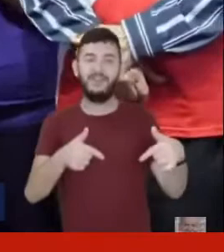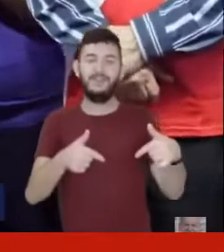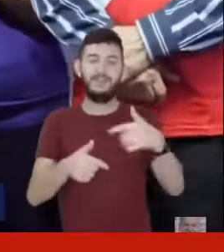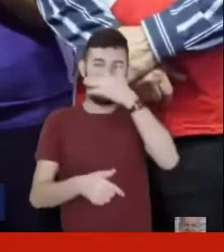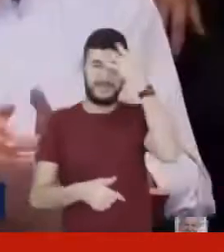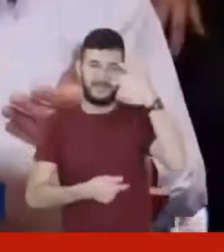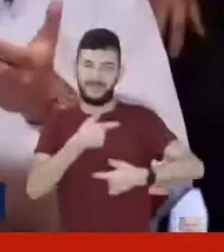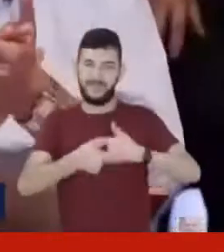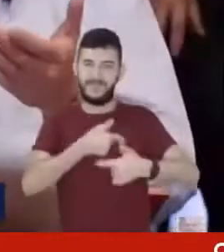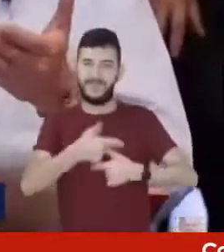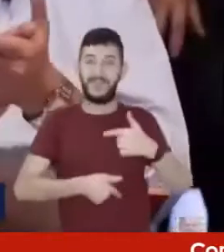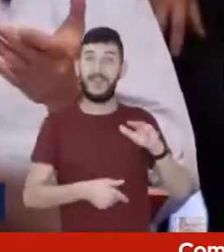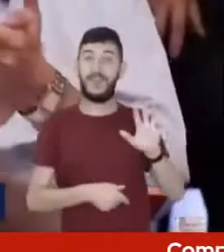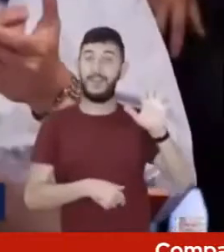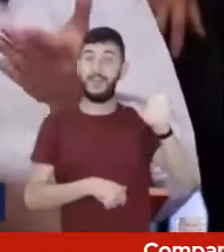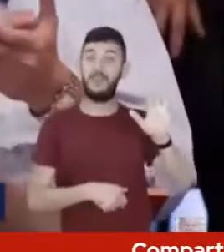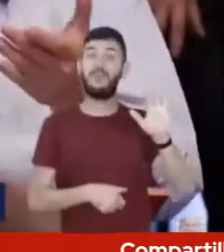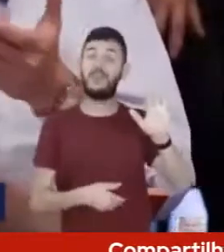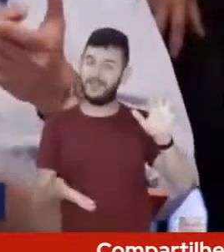já!